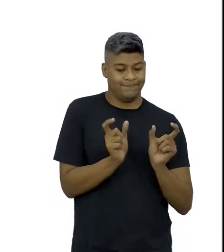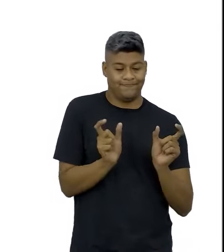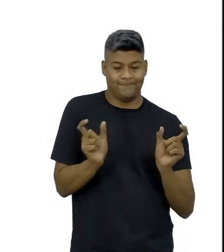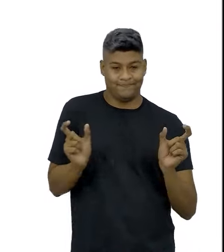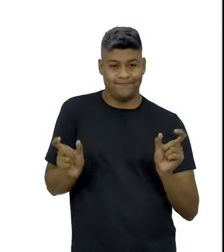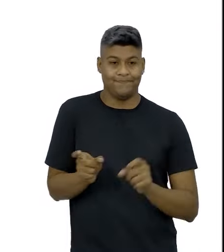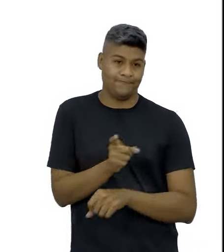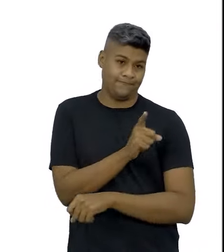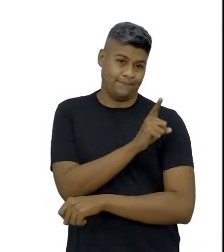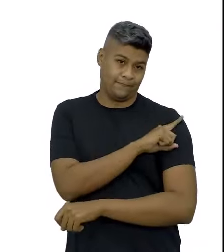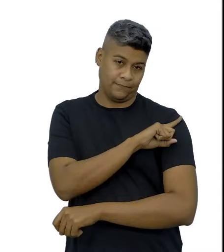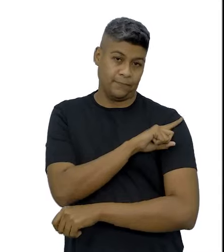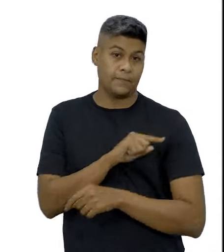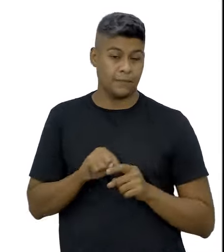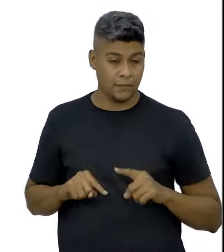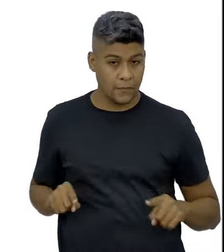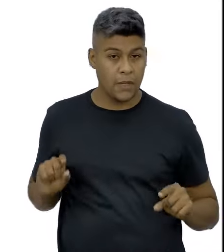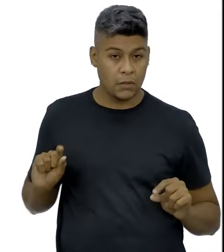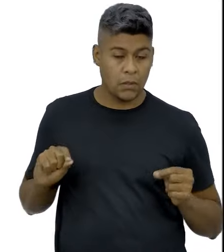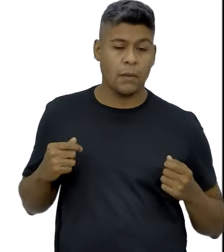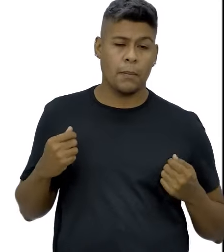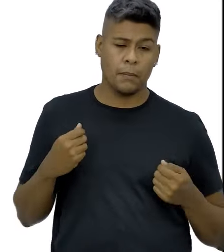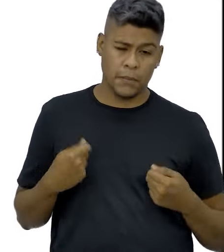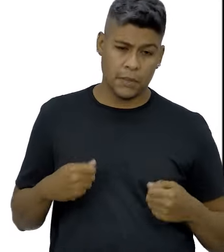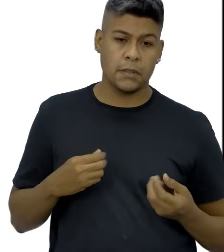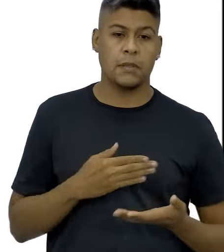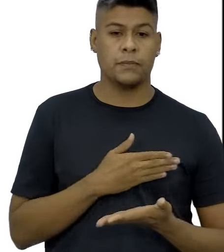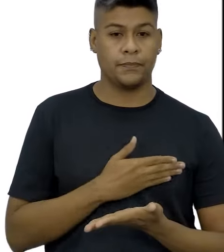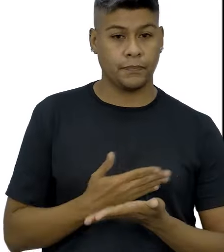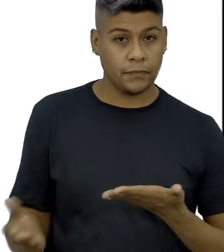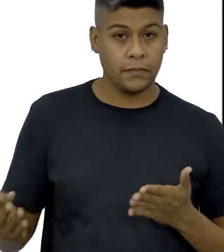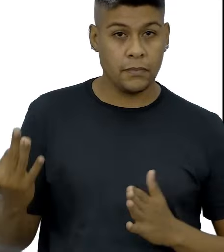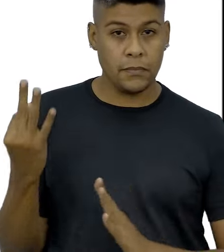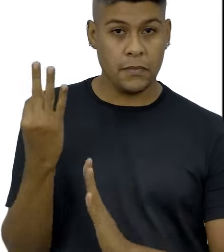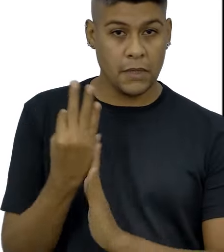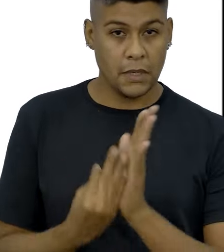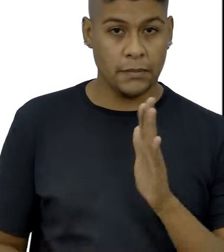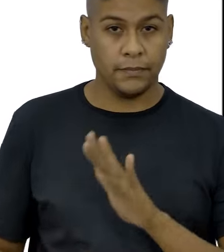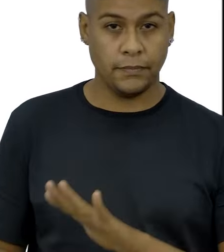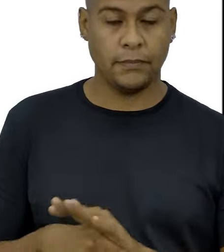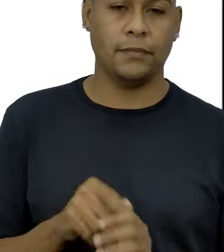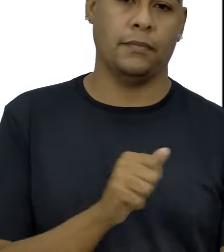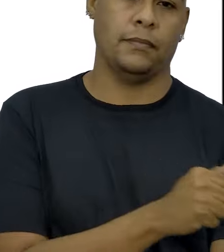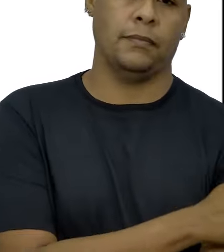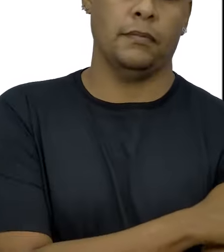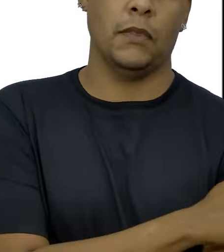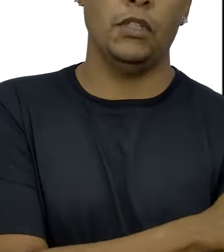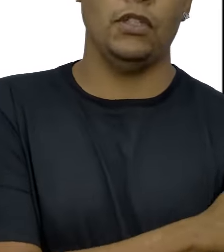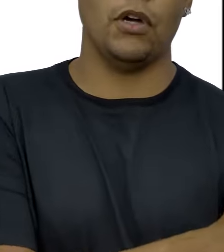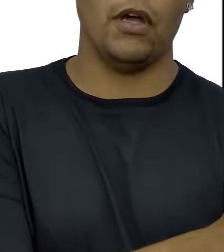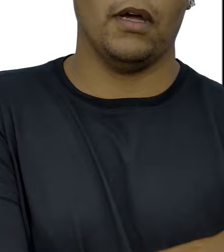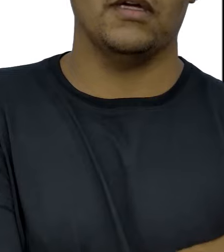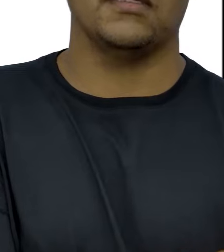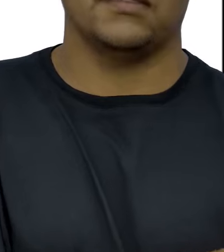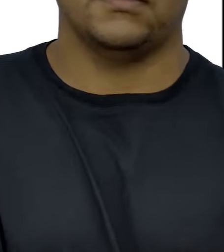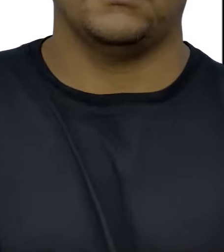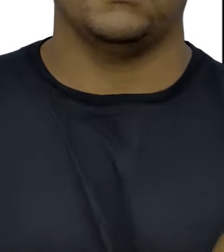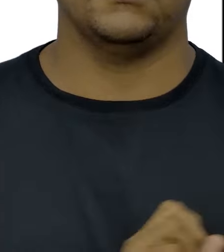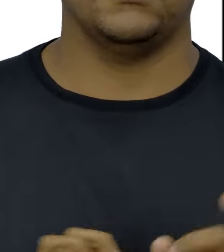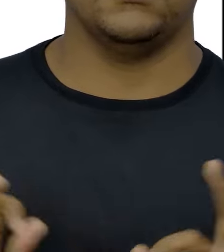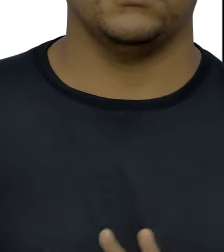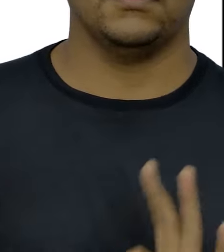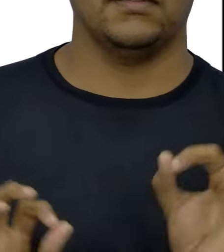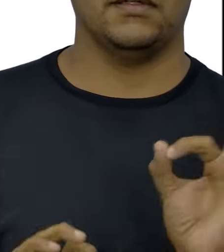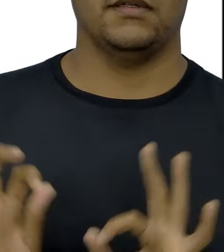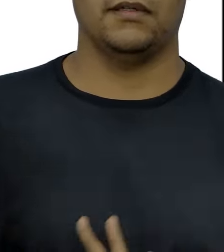ano, mas o trabalho pode ser iniciado tanto em textos que os próprios estudantes escrevem, quando revisados, por